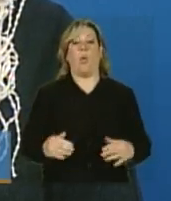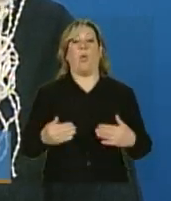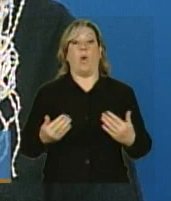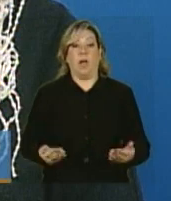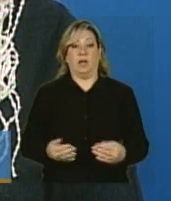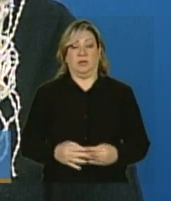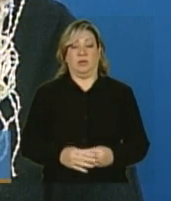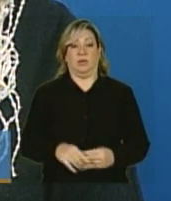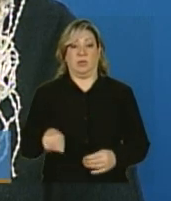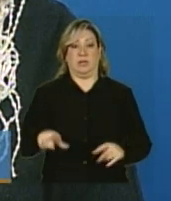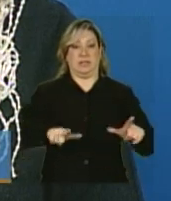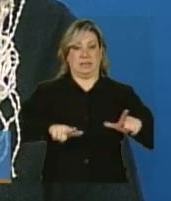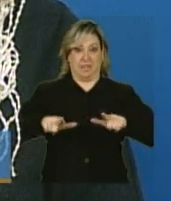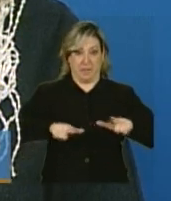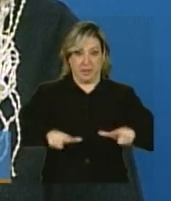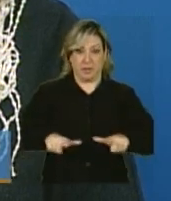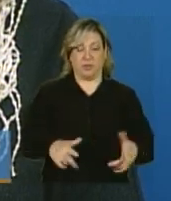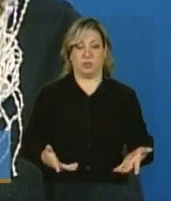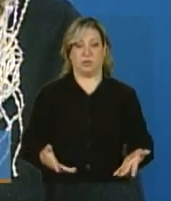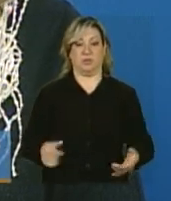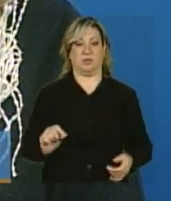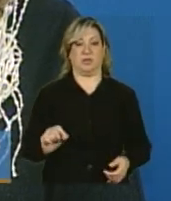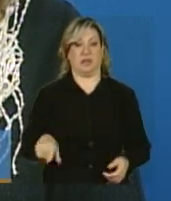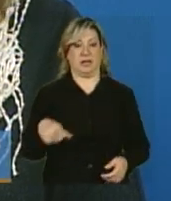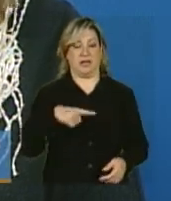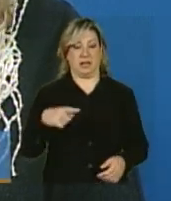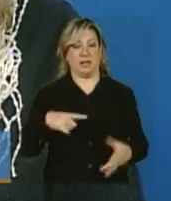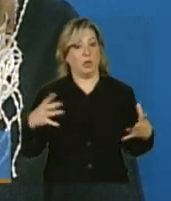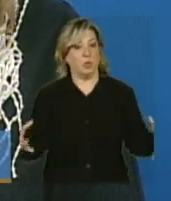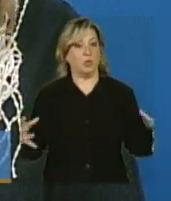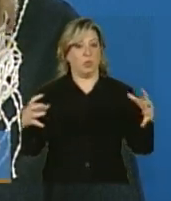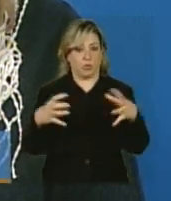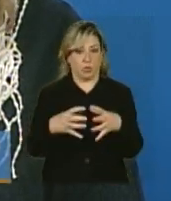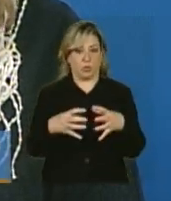quando o trabalhador ele é incluído